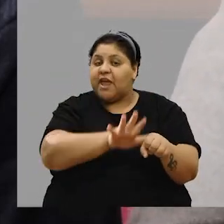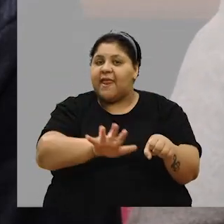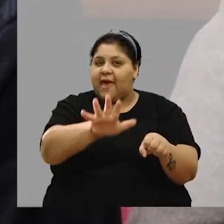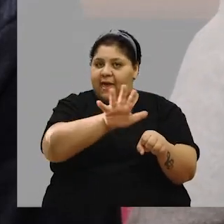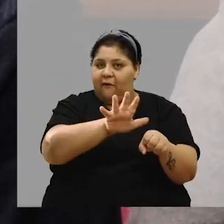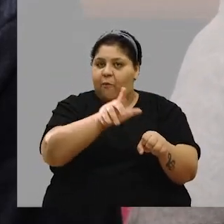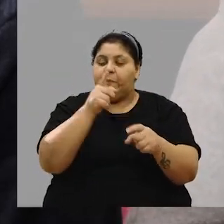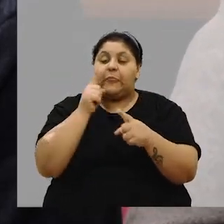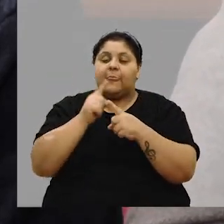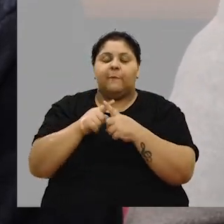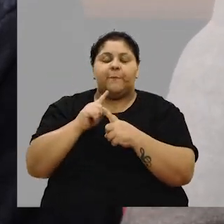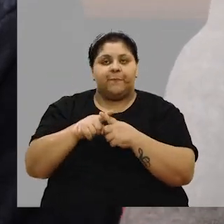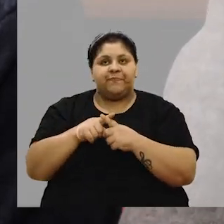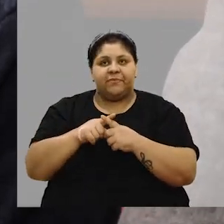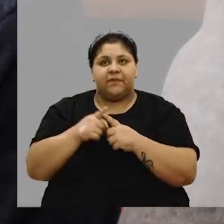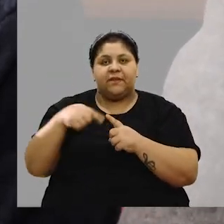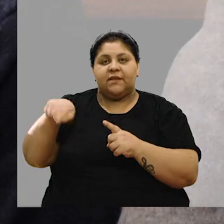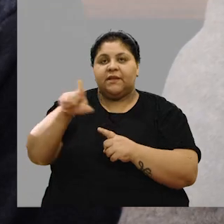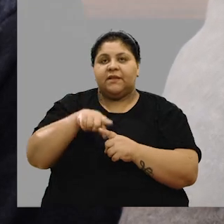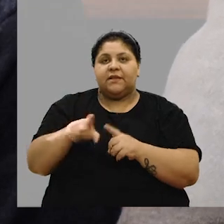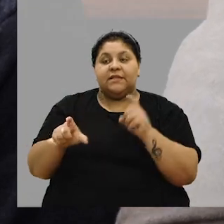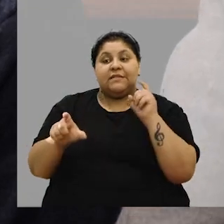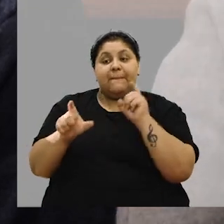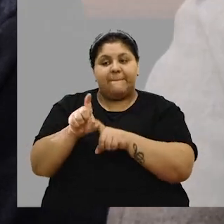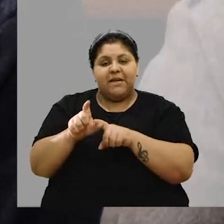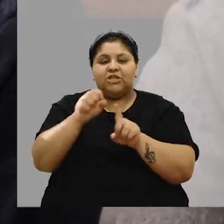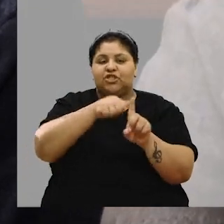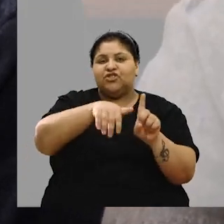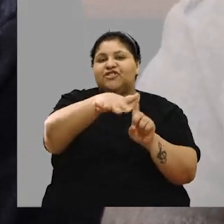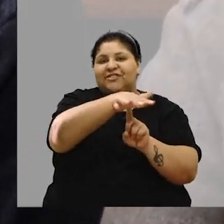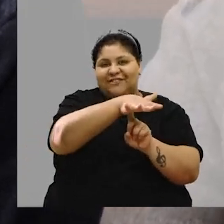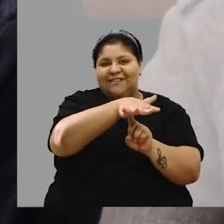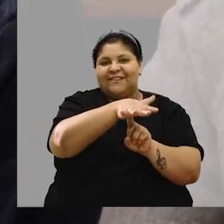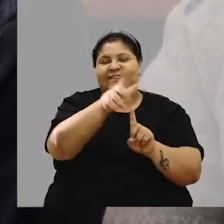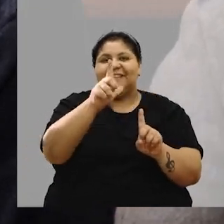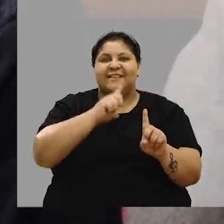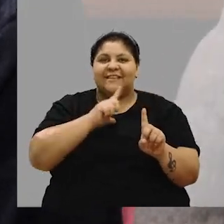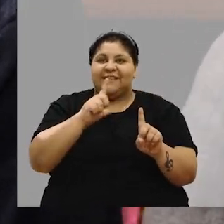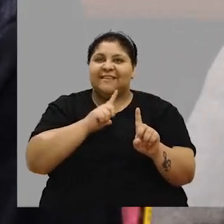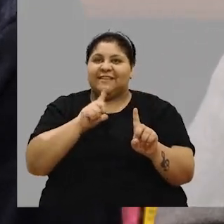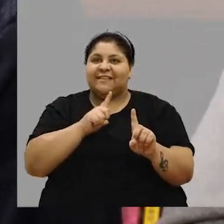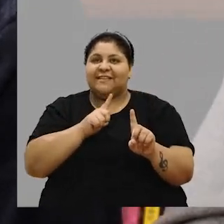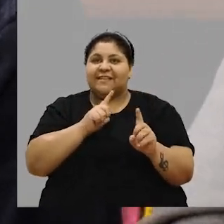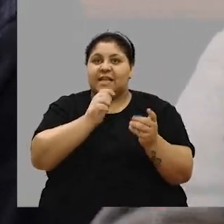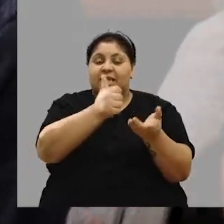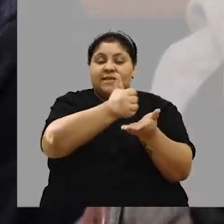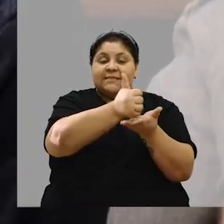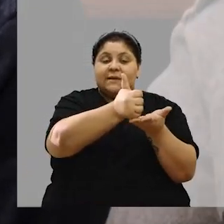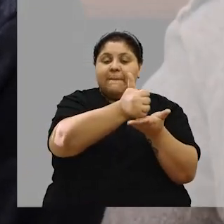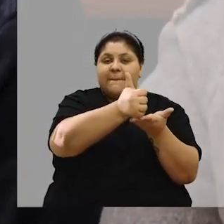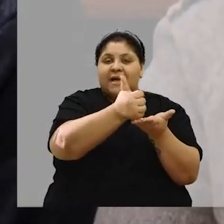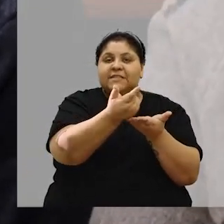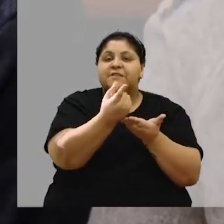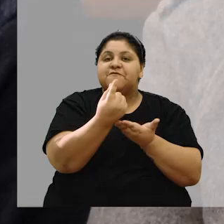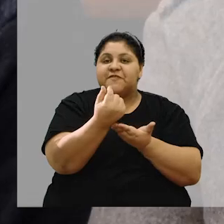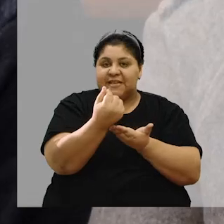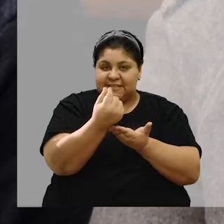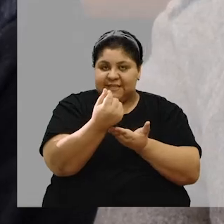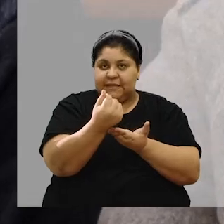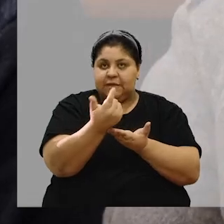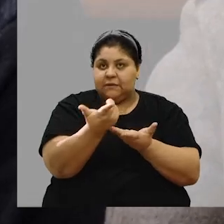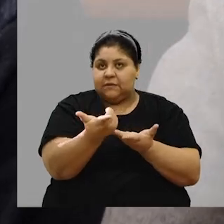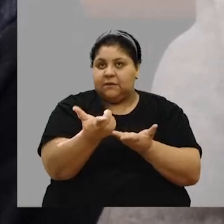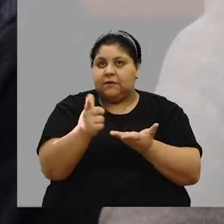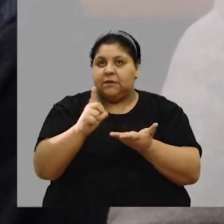essa compreensão, né? Porque a gente depende da sociedade para que a gente tenha este respaldo